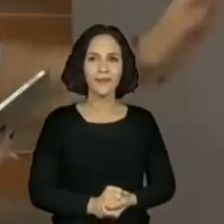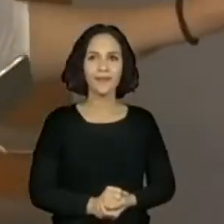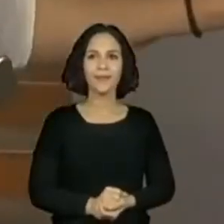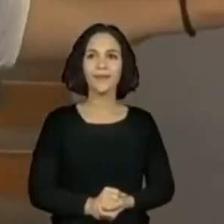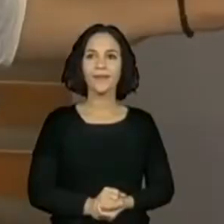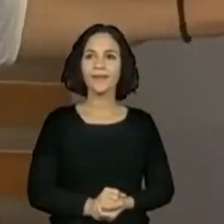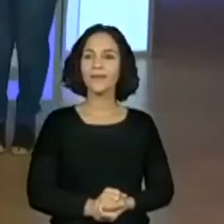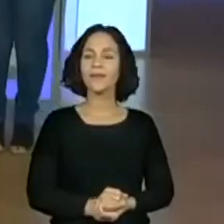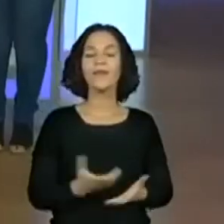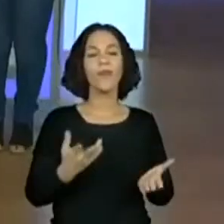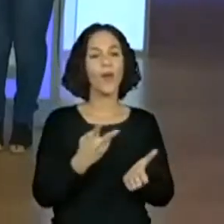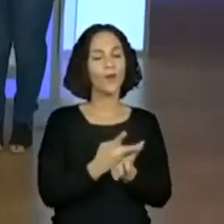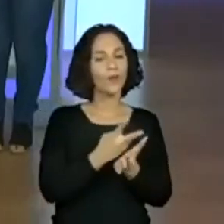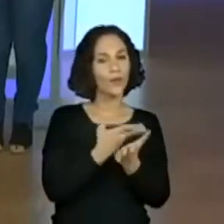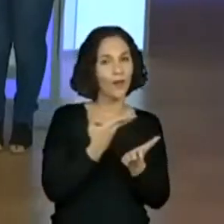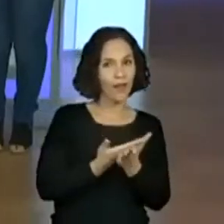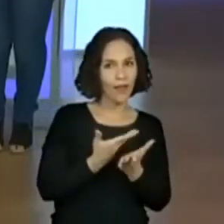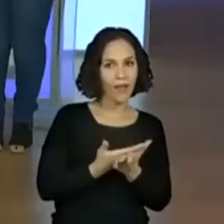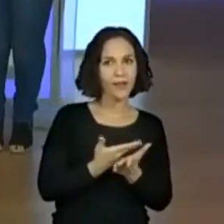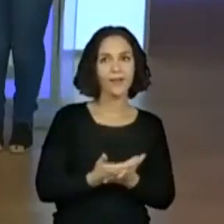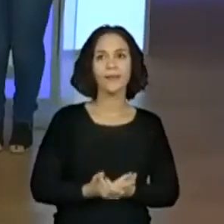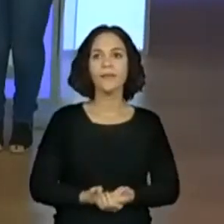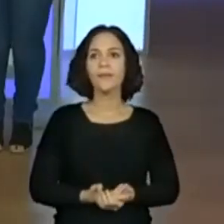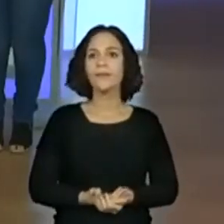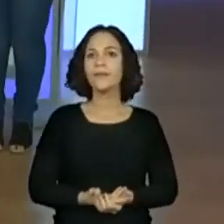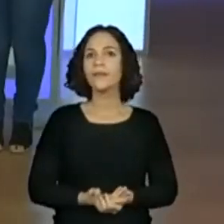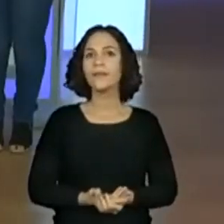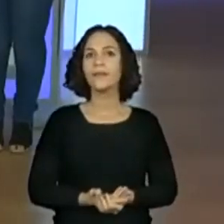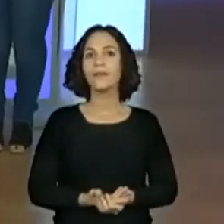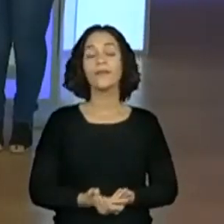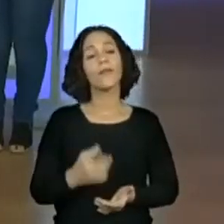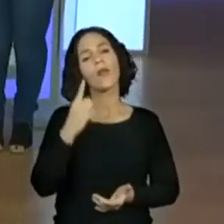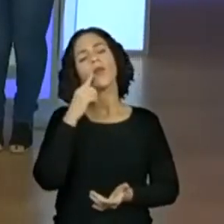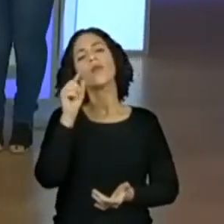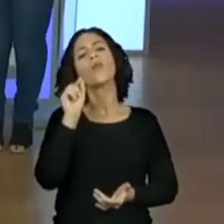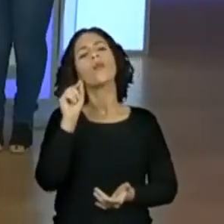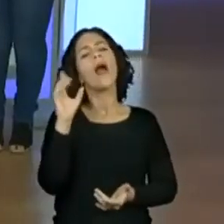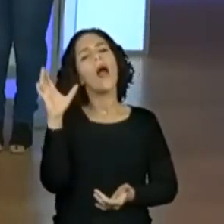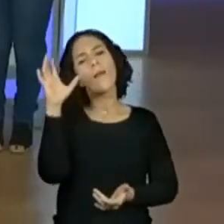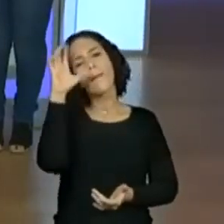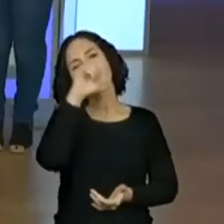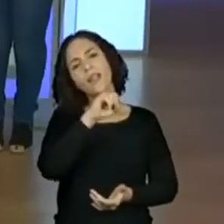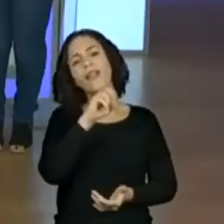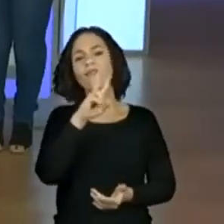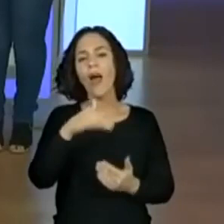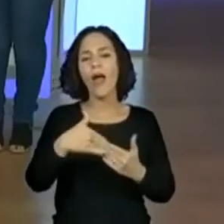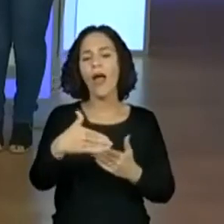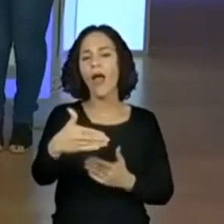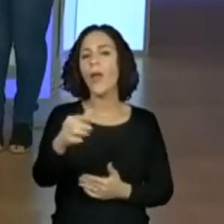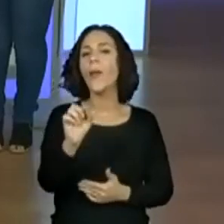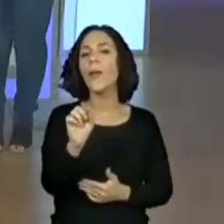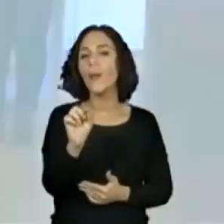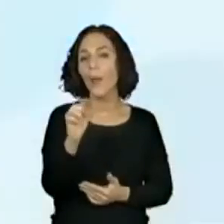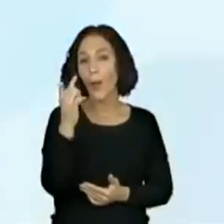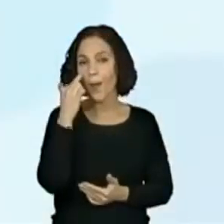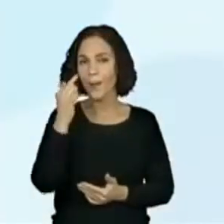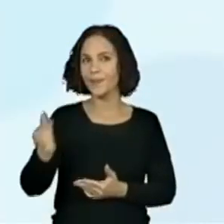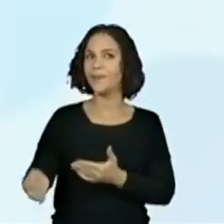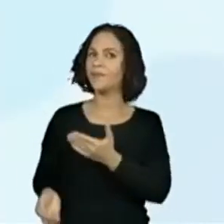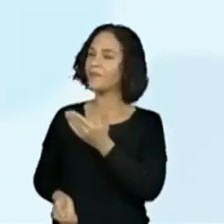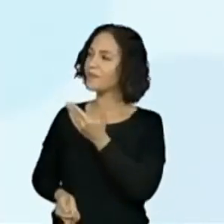Vamos continuar a nossa aula. Qual que é o objeto de conhecimento que a gente vai trabalhar